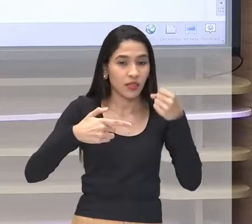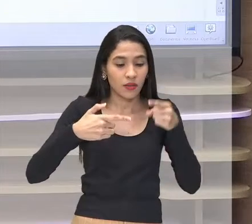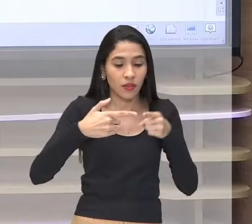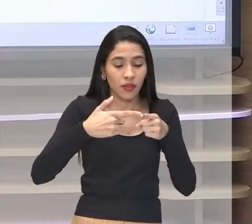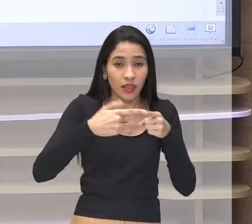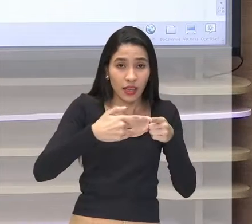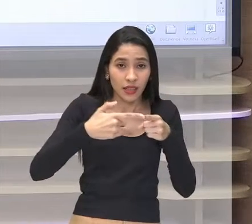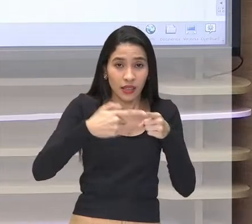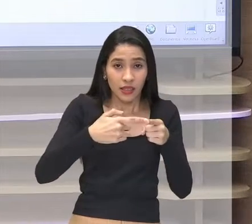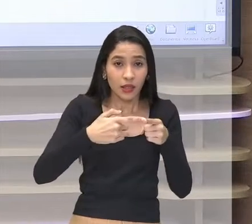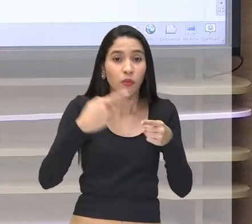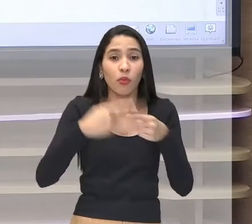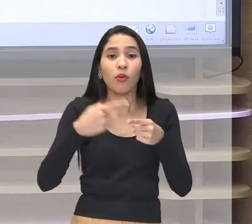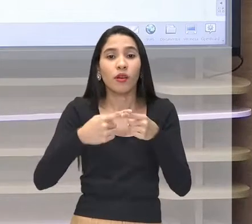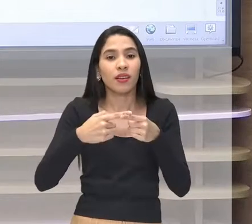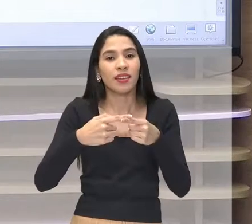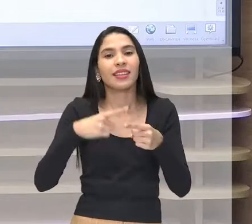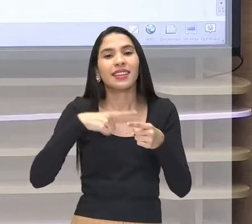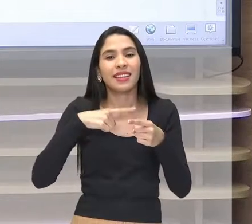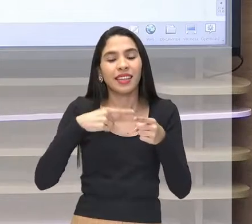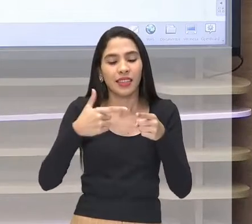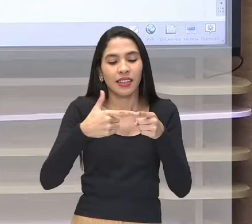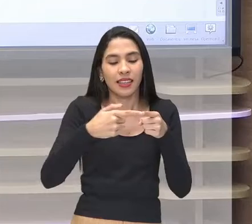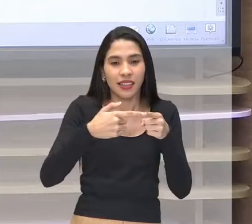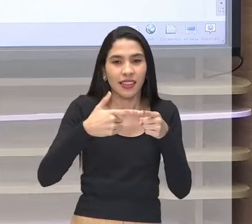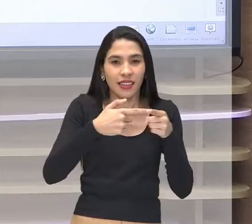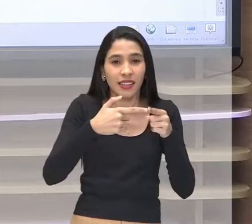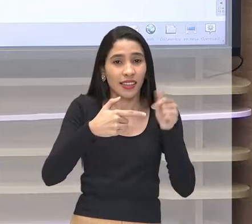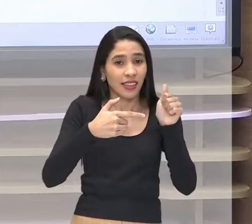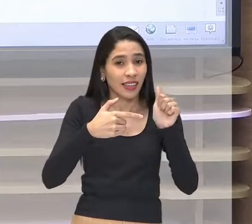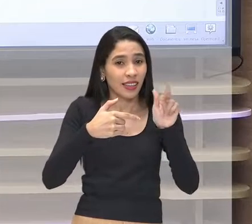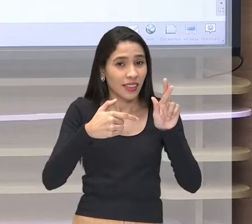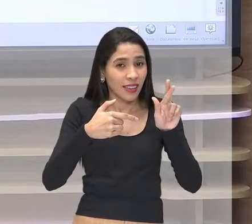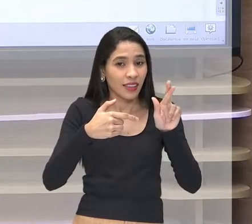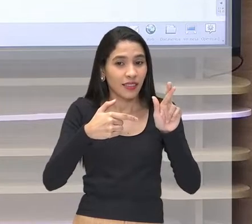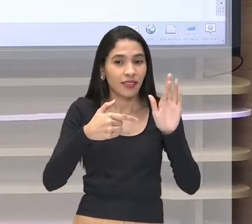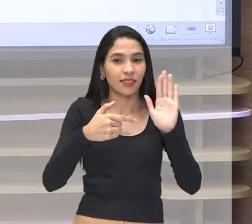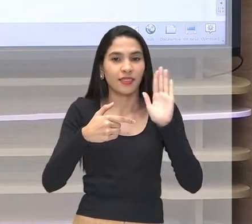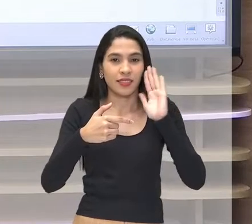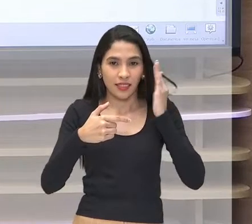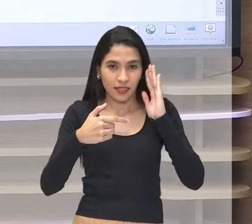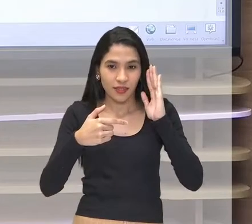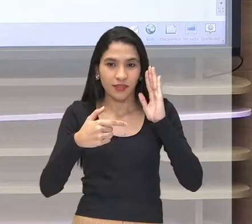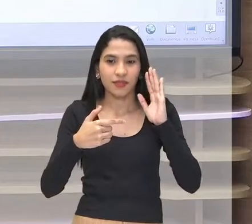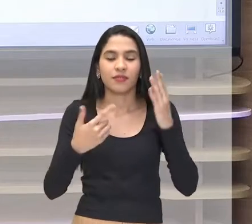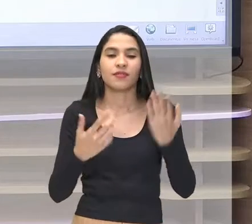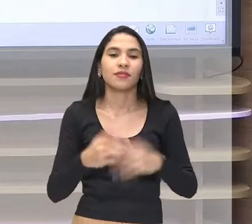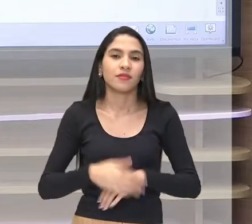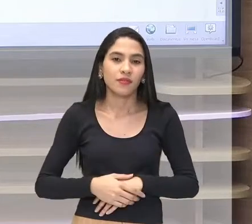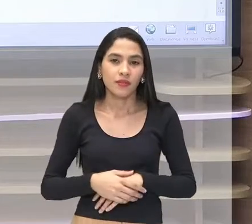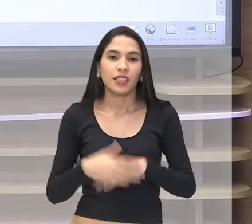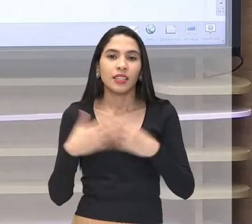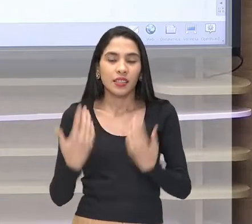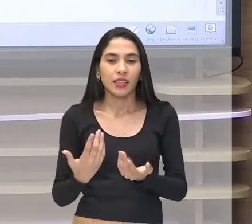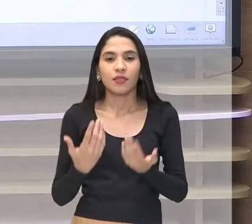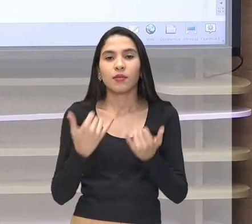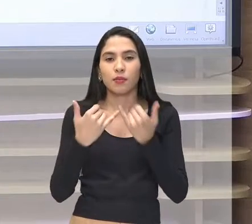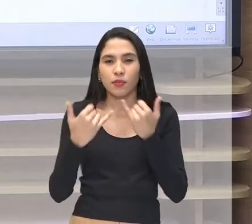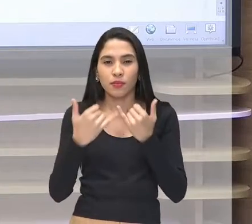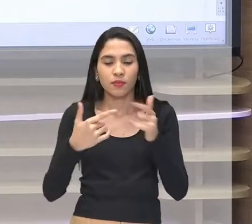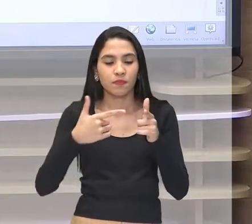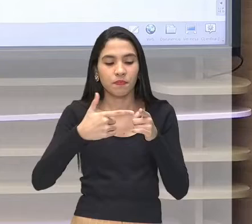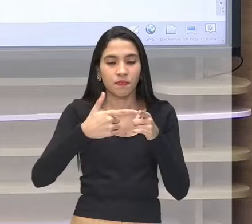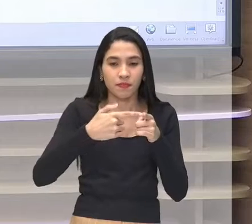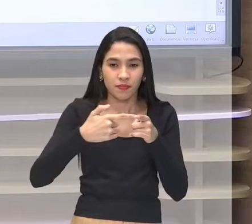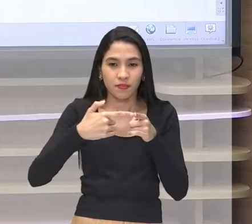aquele espaço ali está ocupado por ar, certo? E este mesmo exemplo da